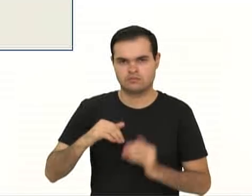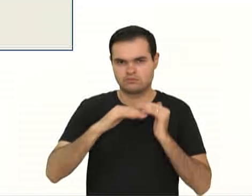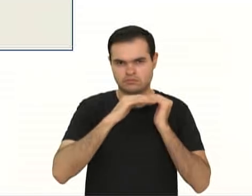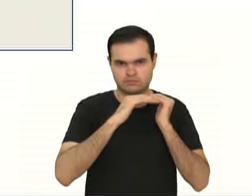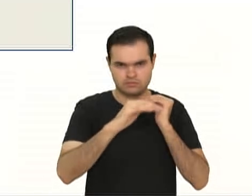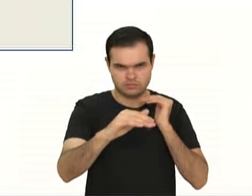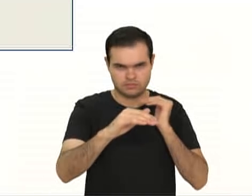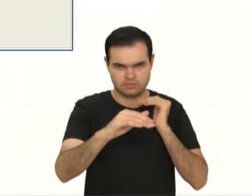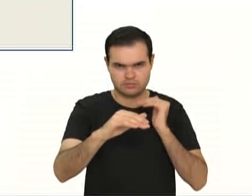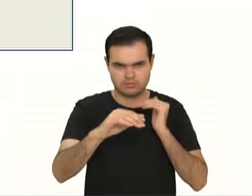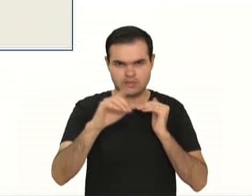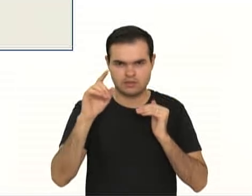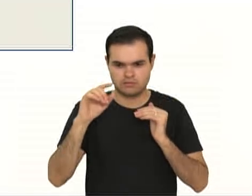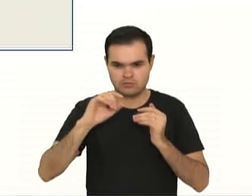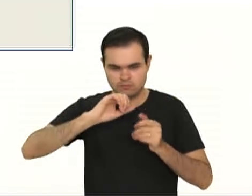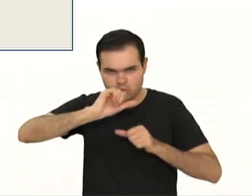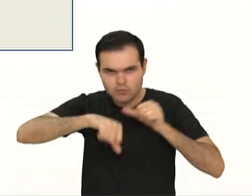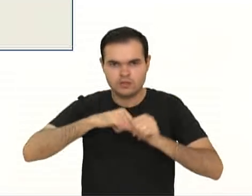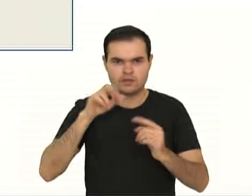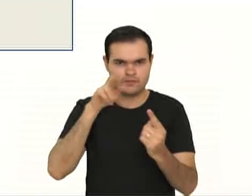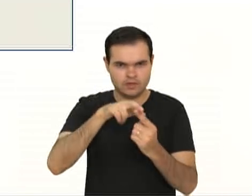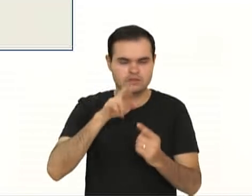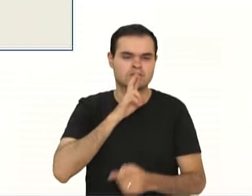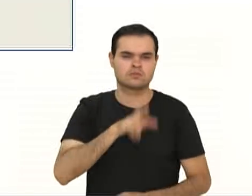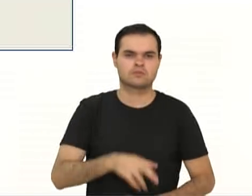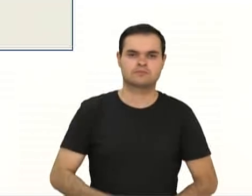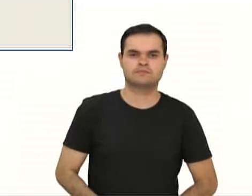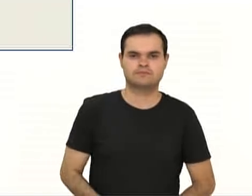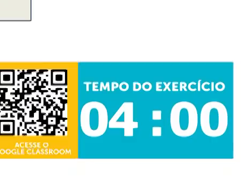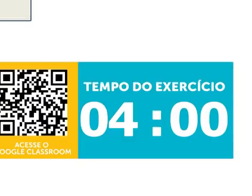tornar referência? Responda.